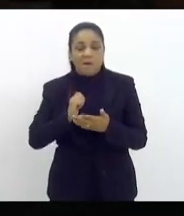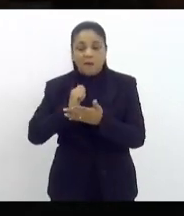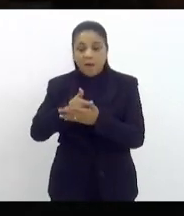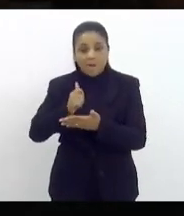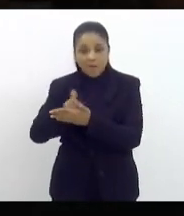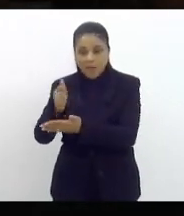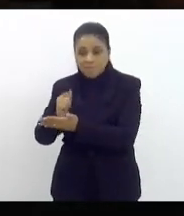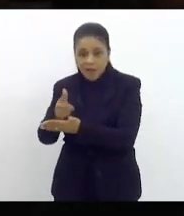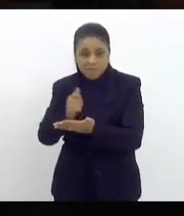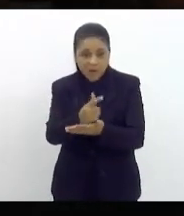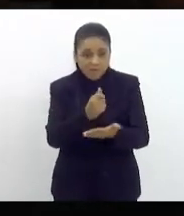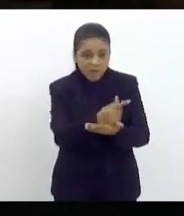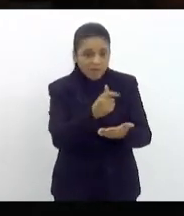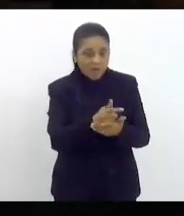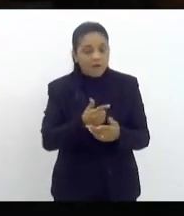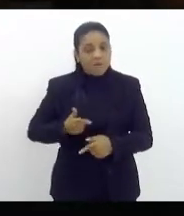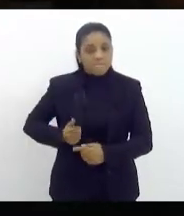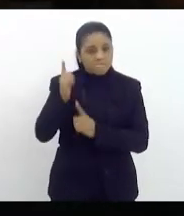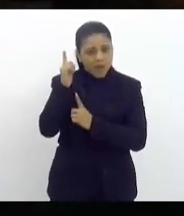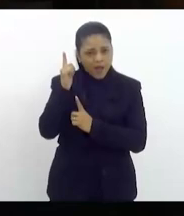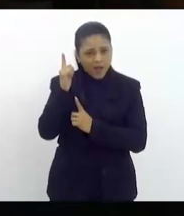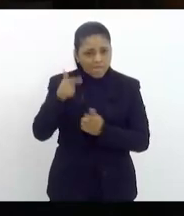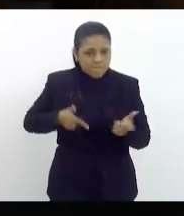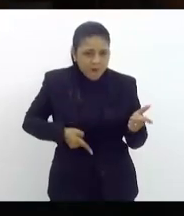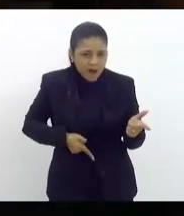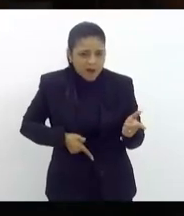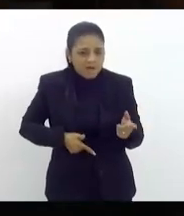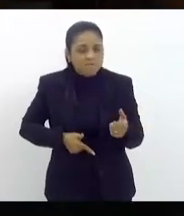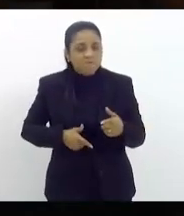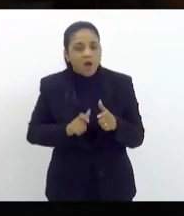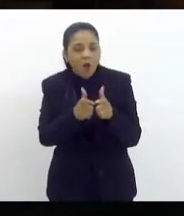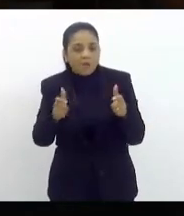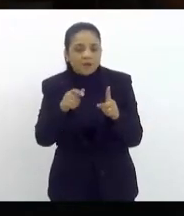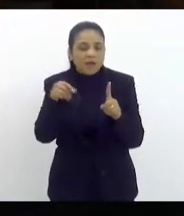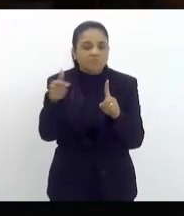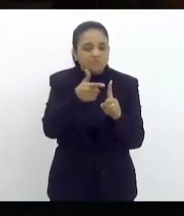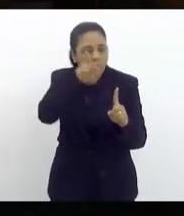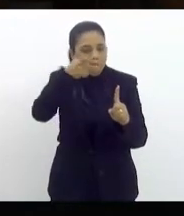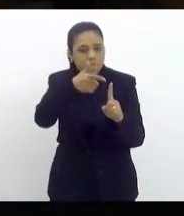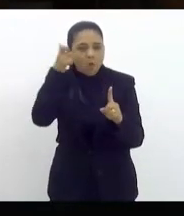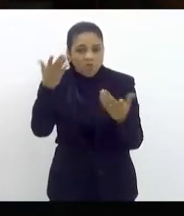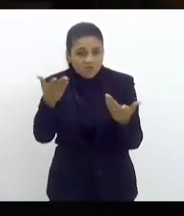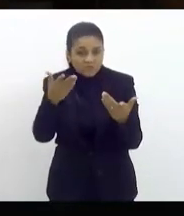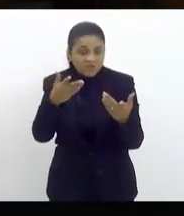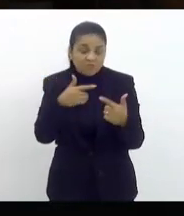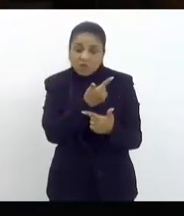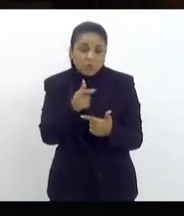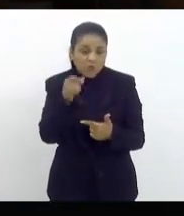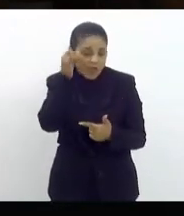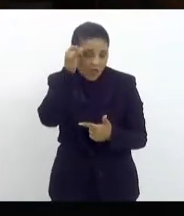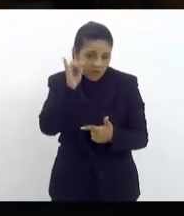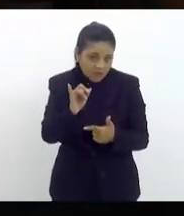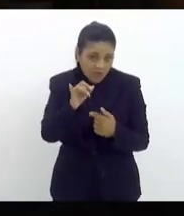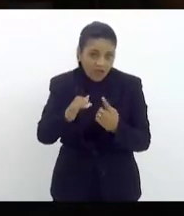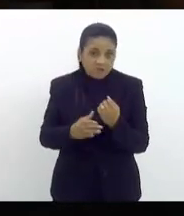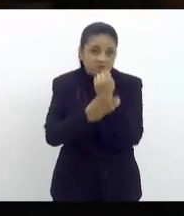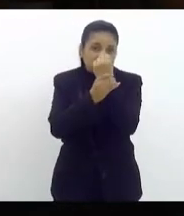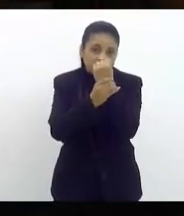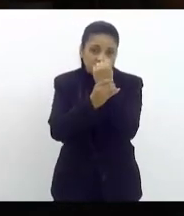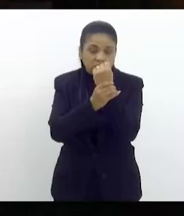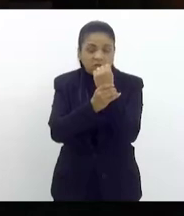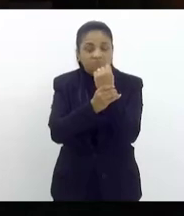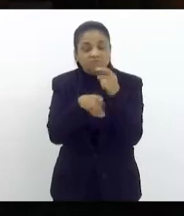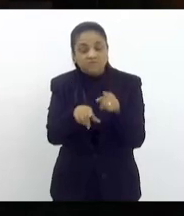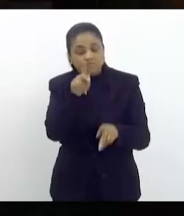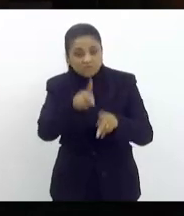sua máquina de genocídio ao invés de prevenir. tem uma segurança que assegure a população de não